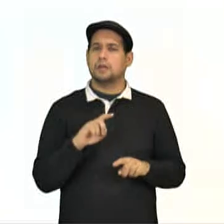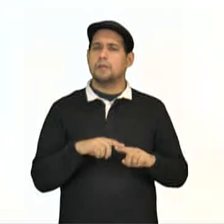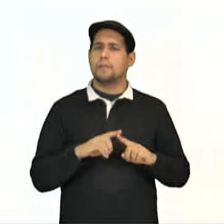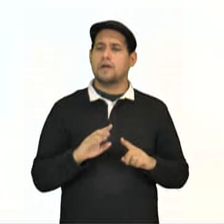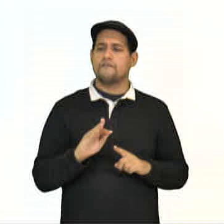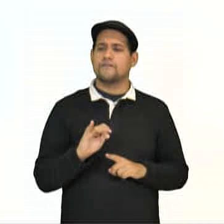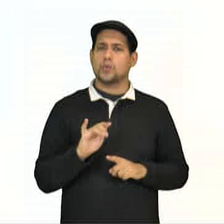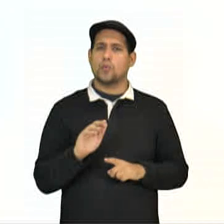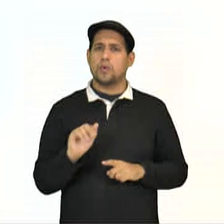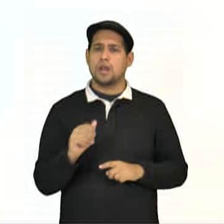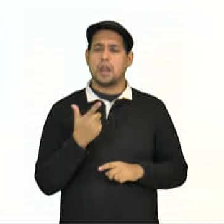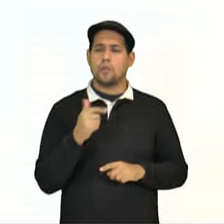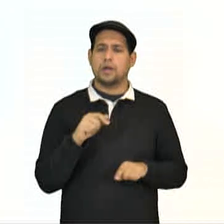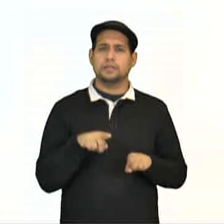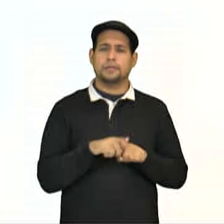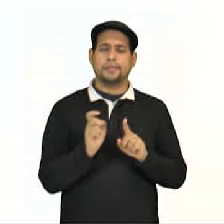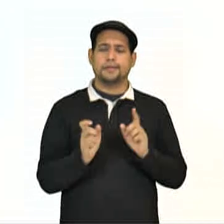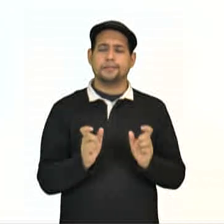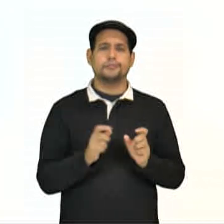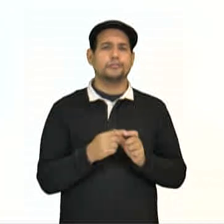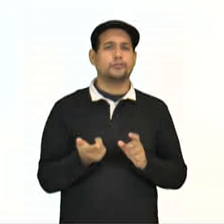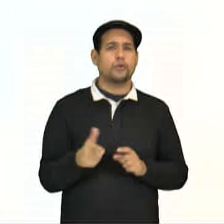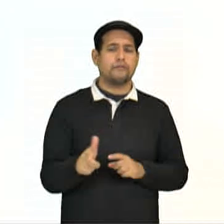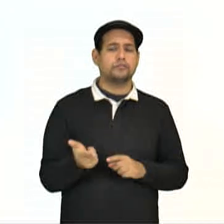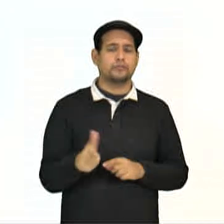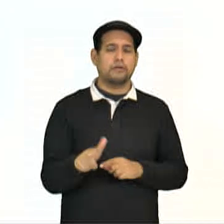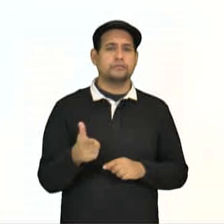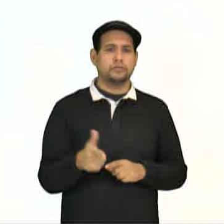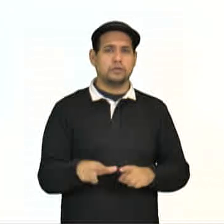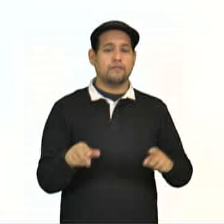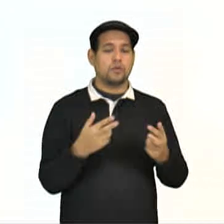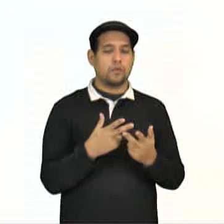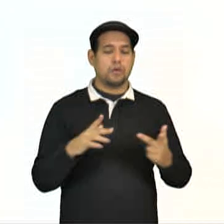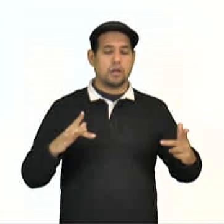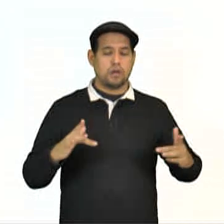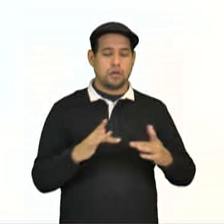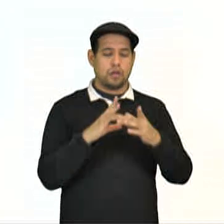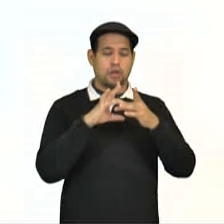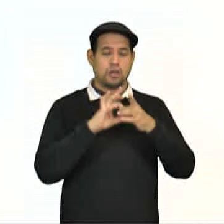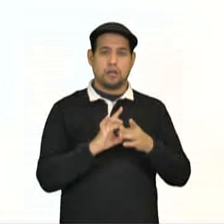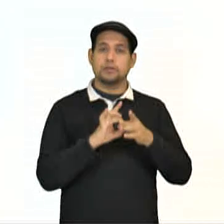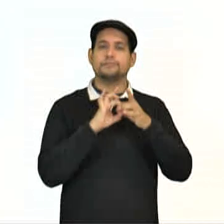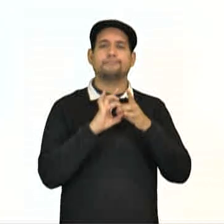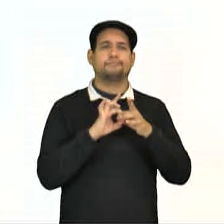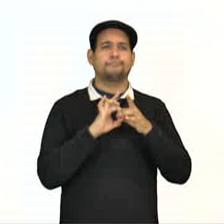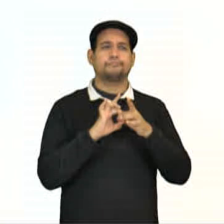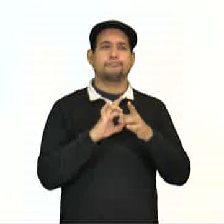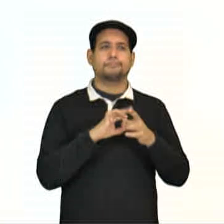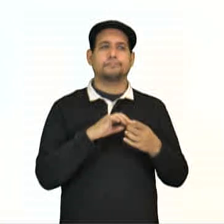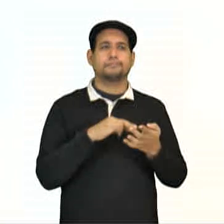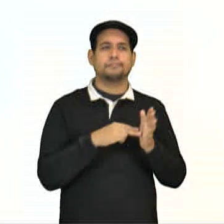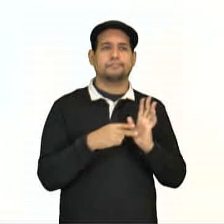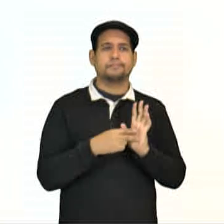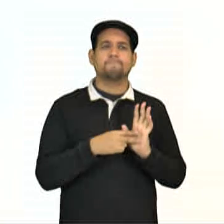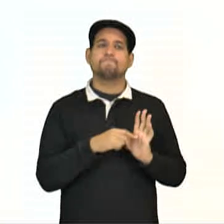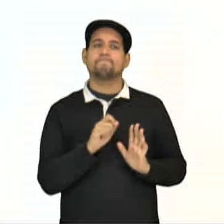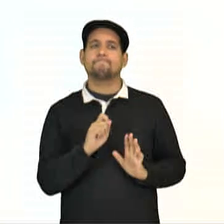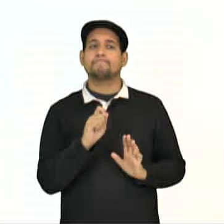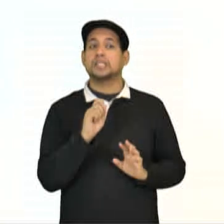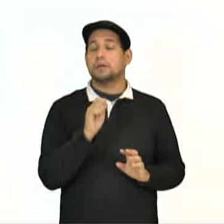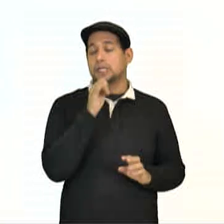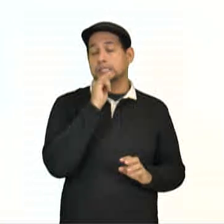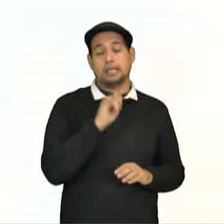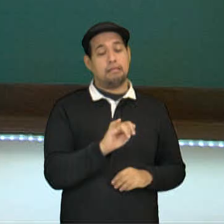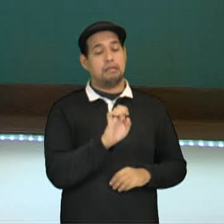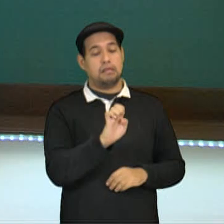de linguagem que se caracteriza pela repetição de elementos conectivos é o polissíndeto. Então, quando ele repete ali o